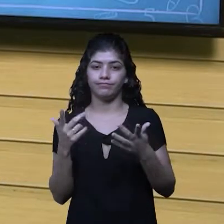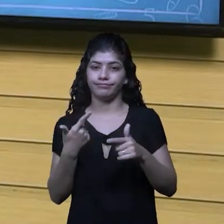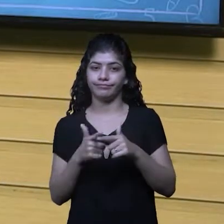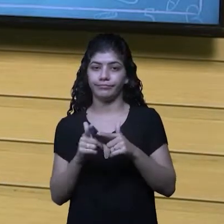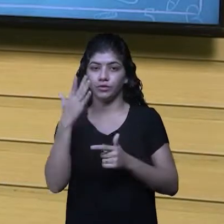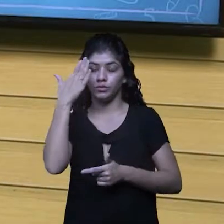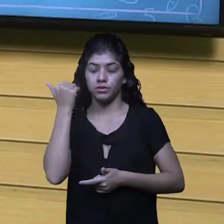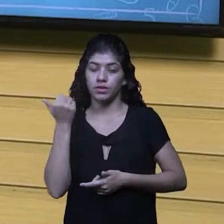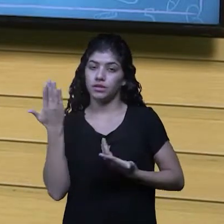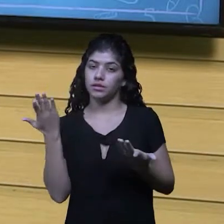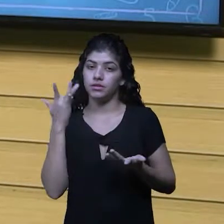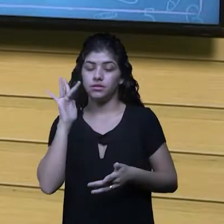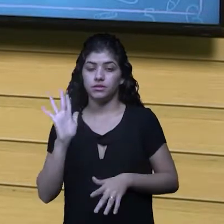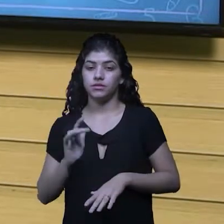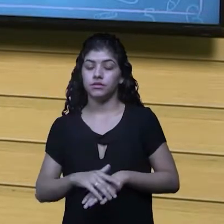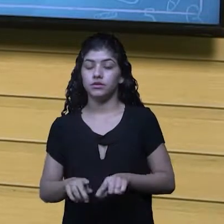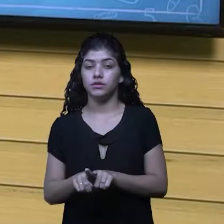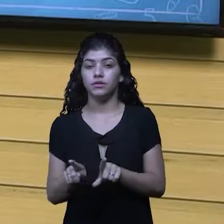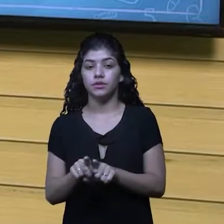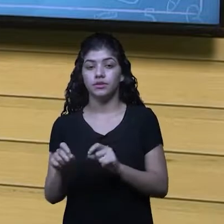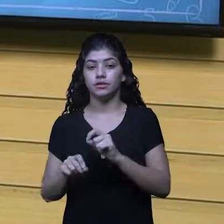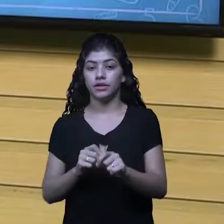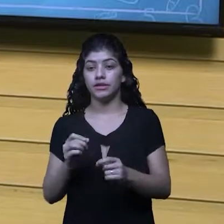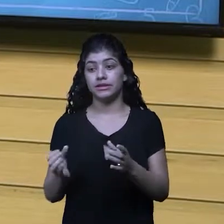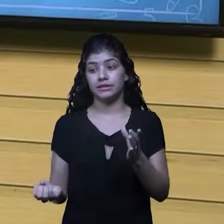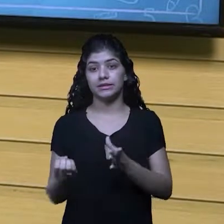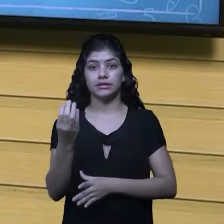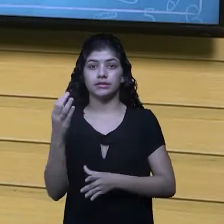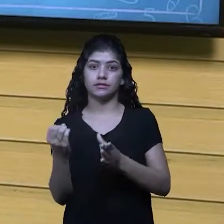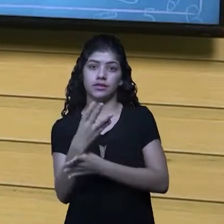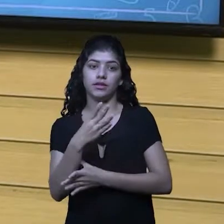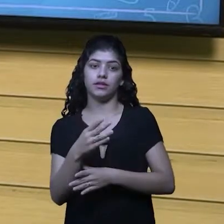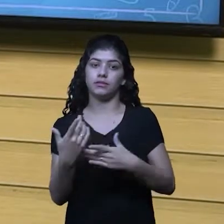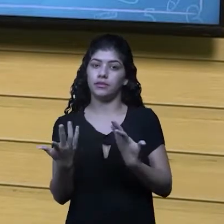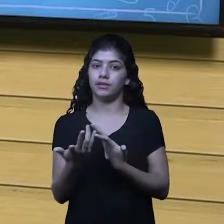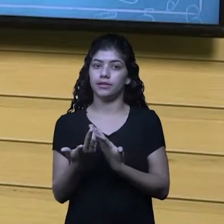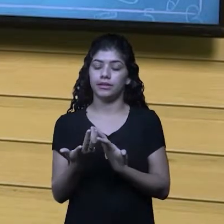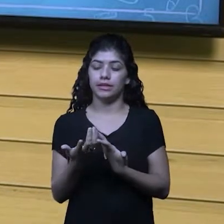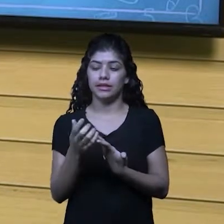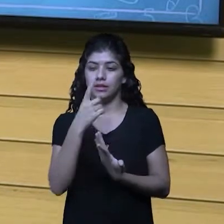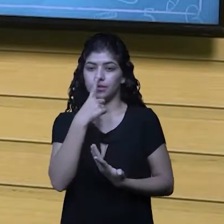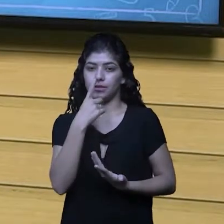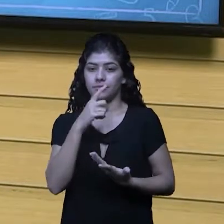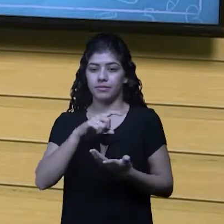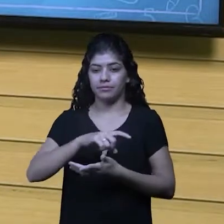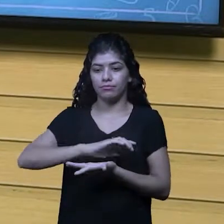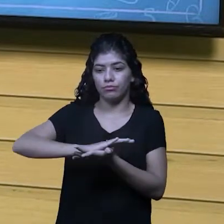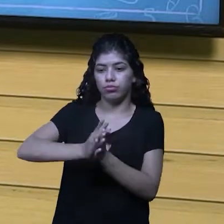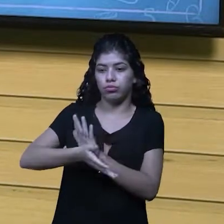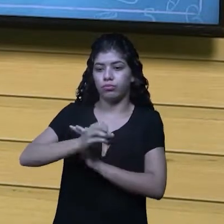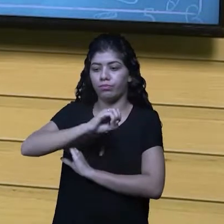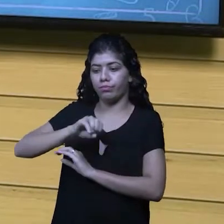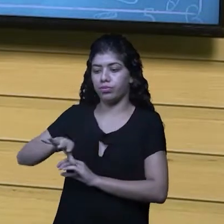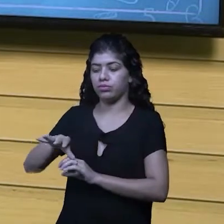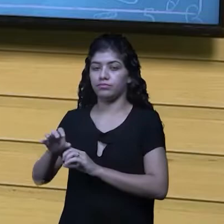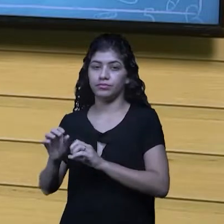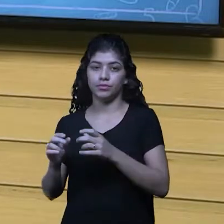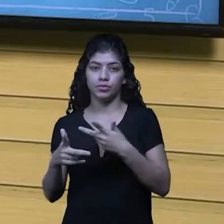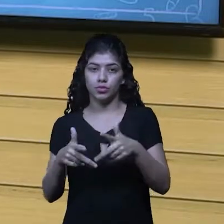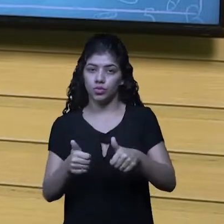Porém, algumas dessas causas a gente evita, só que não dá para eliminar todas. Tá? Então, os erros,